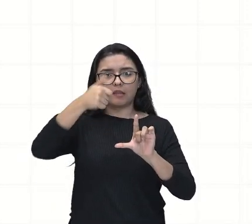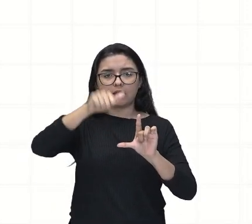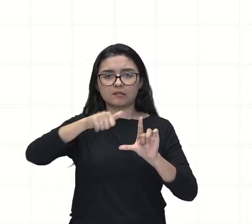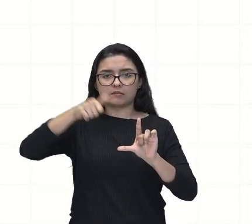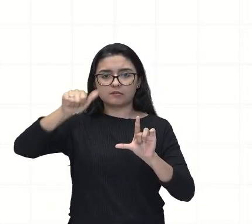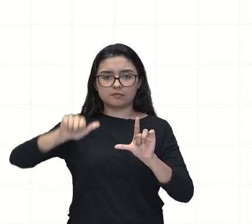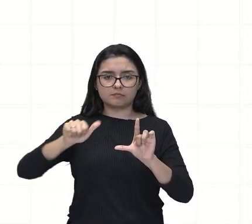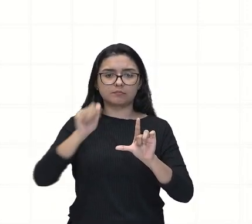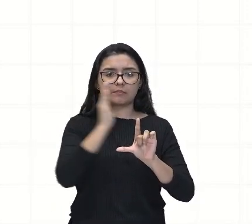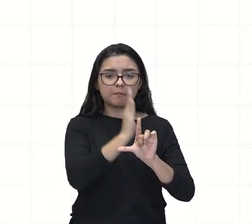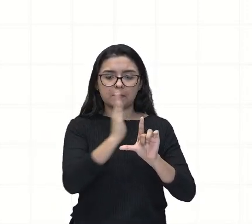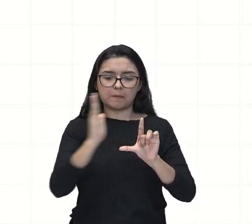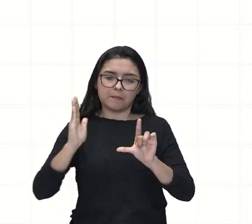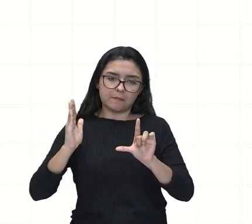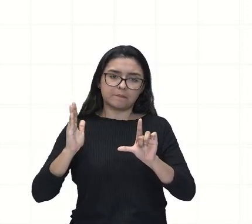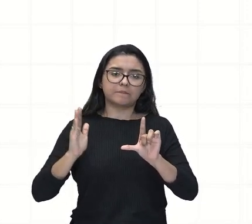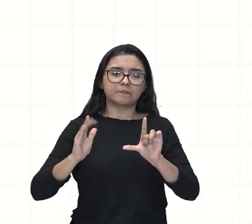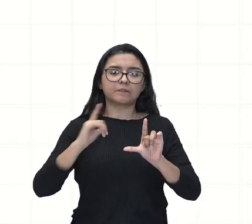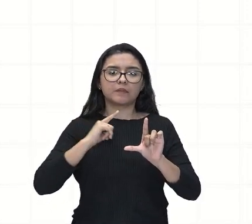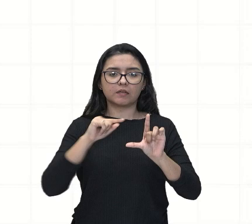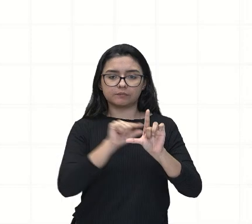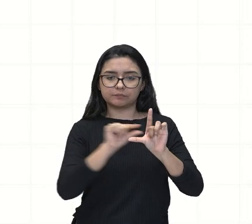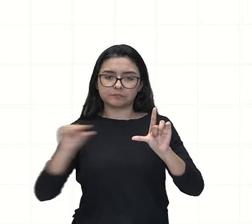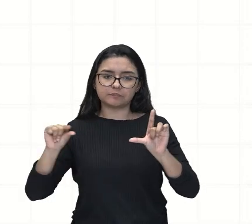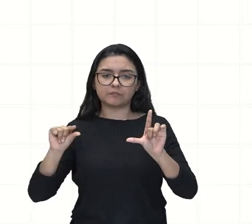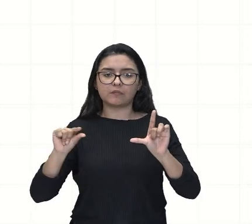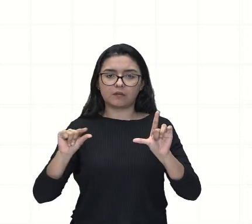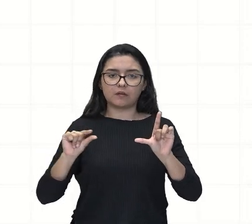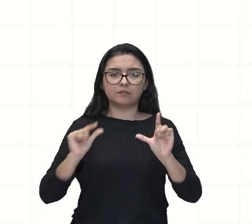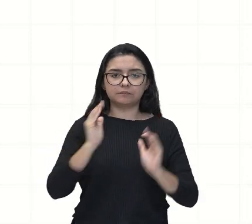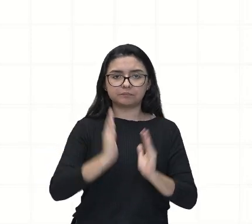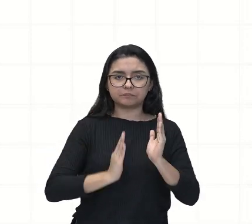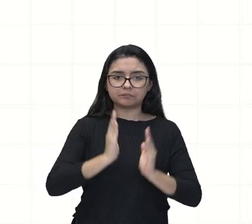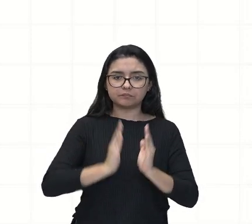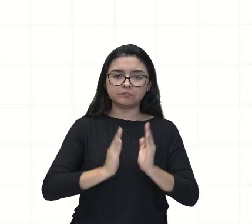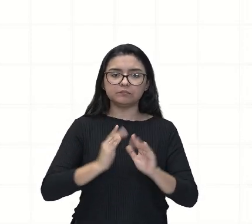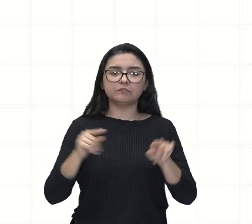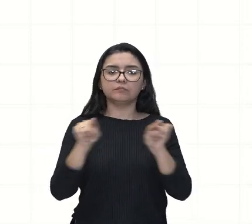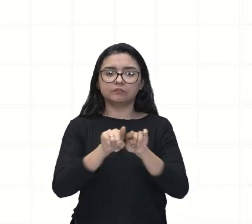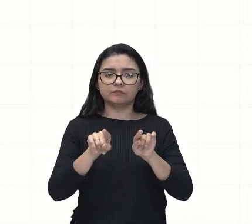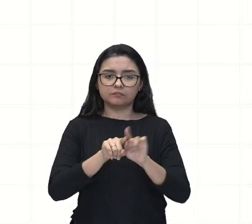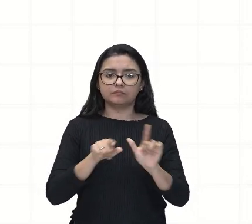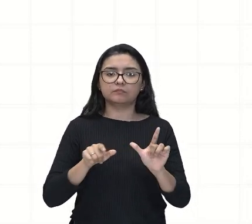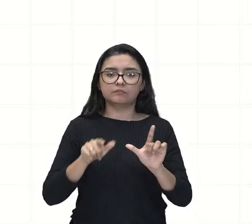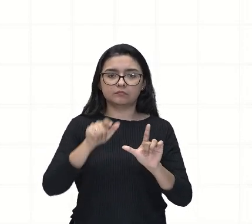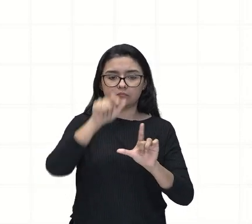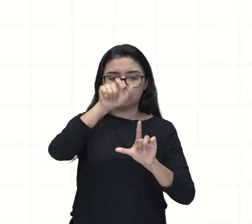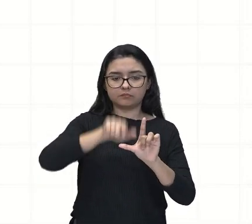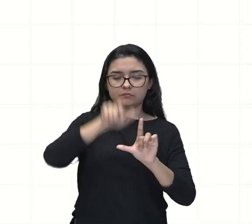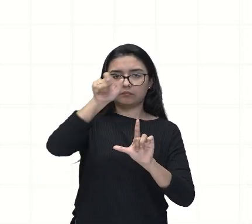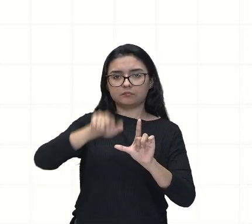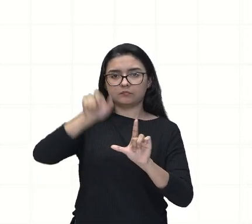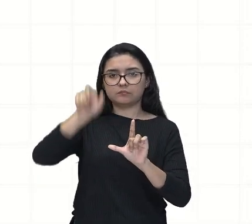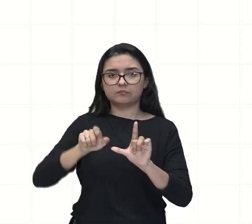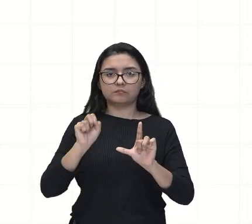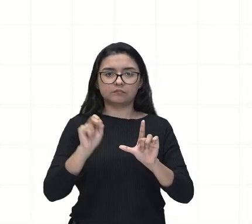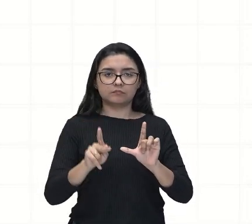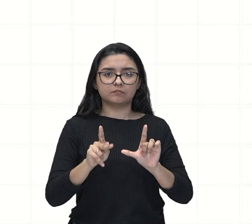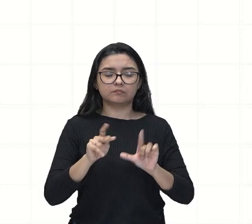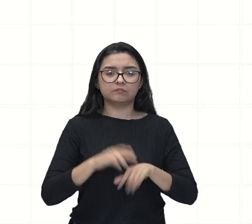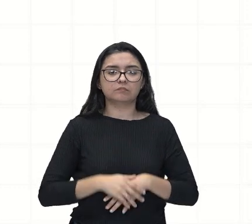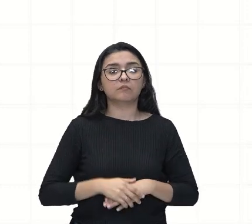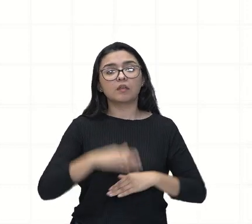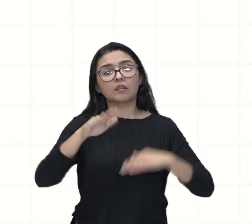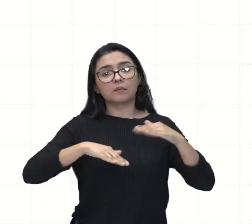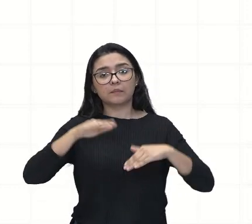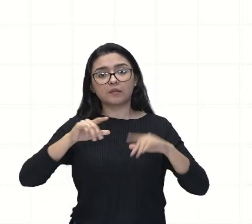momento, né? Aqui nós temos os intervalos e aqui as colunas. Tudo bem? Então, dependendo